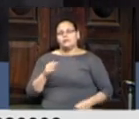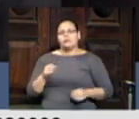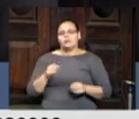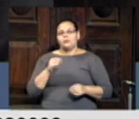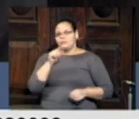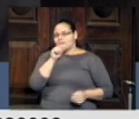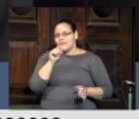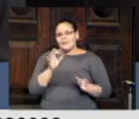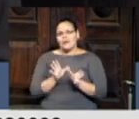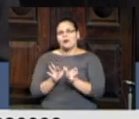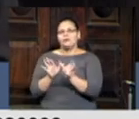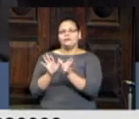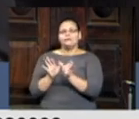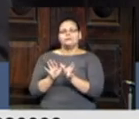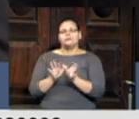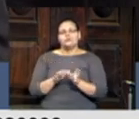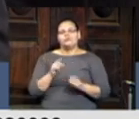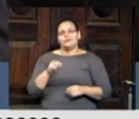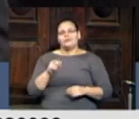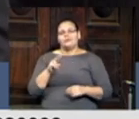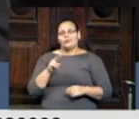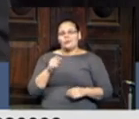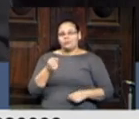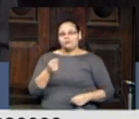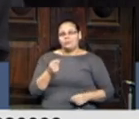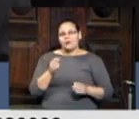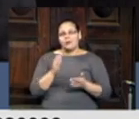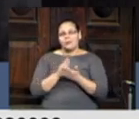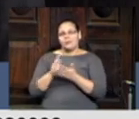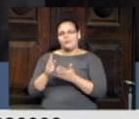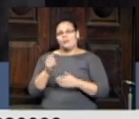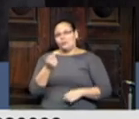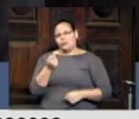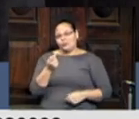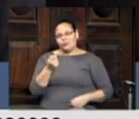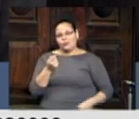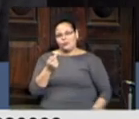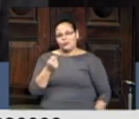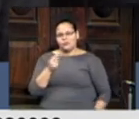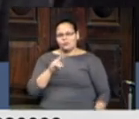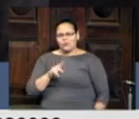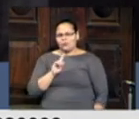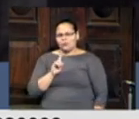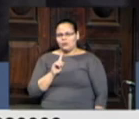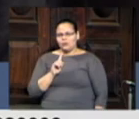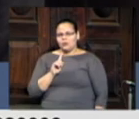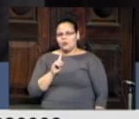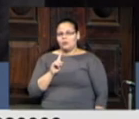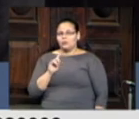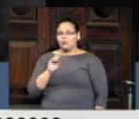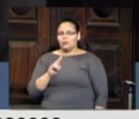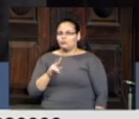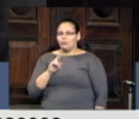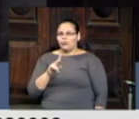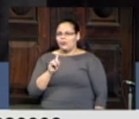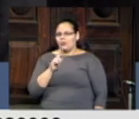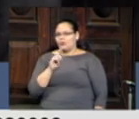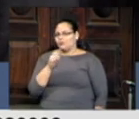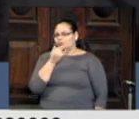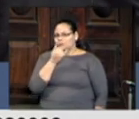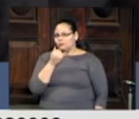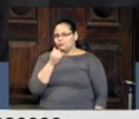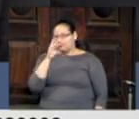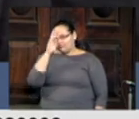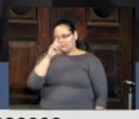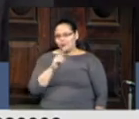aves em vias de extinção. Não é este, não? Não é esse projeto, deputado. O projeto que